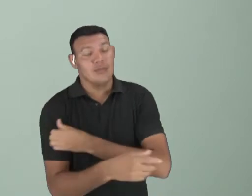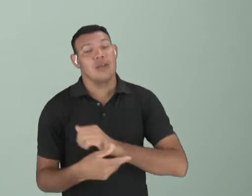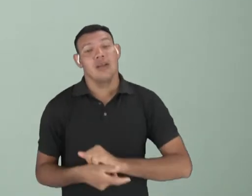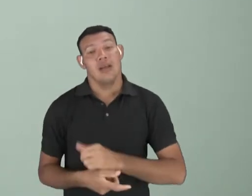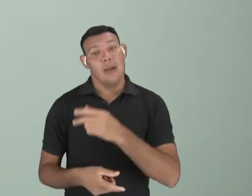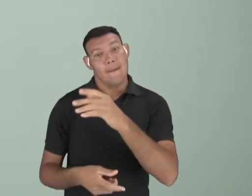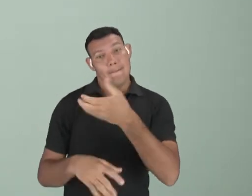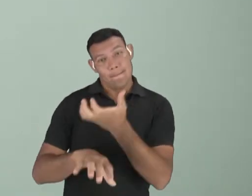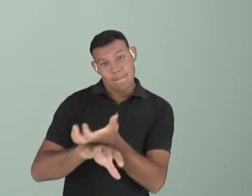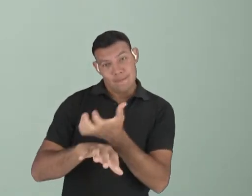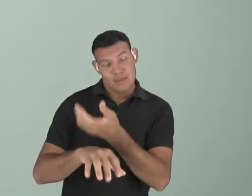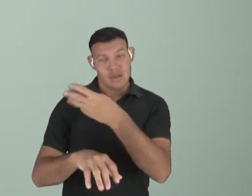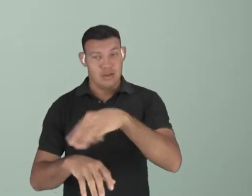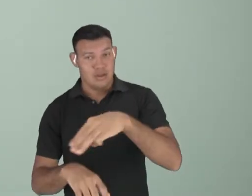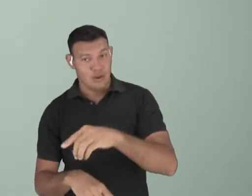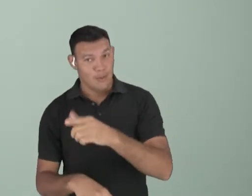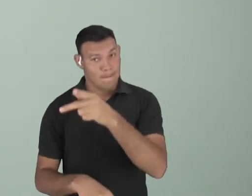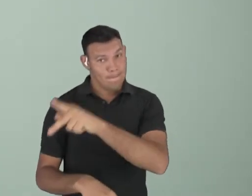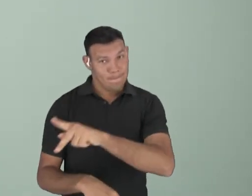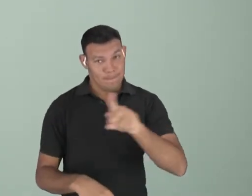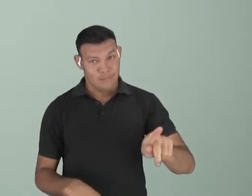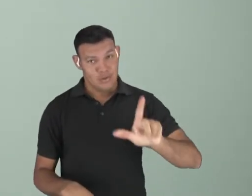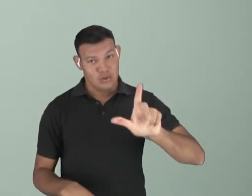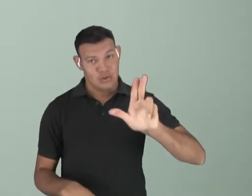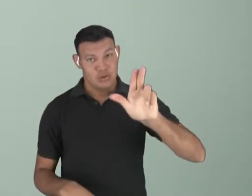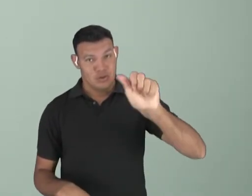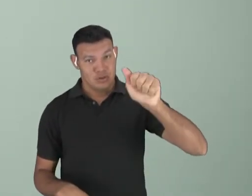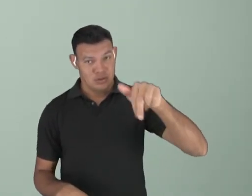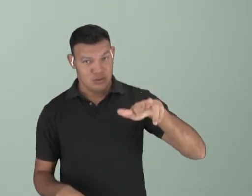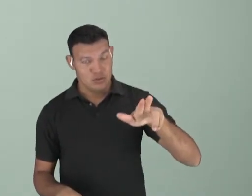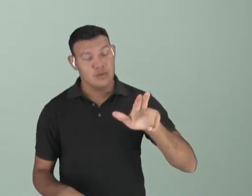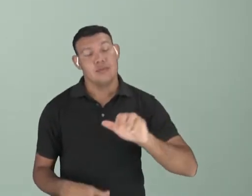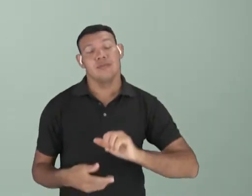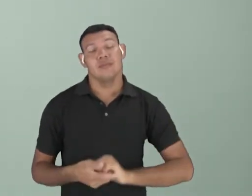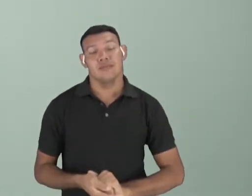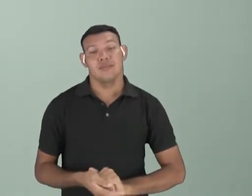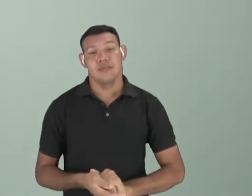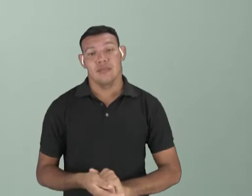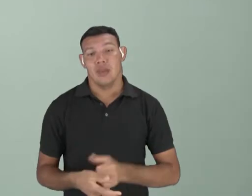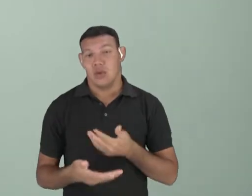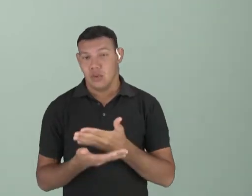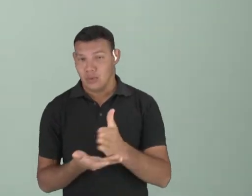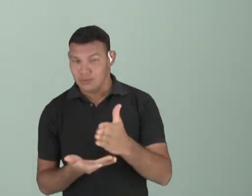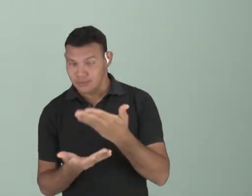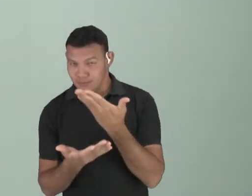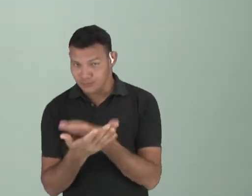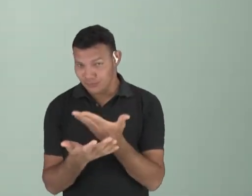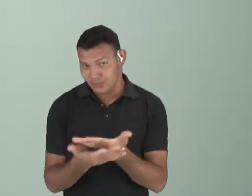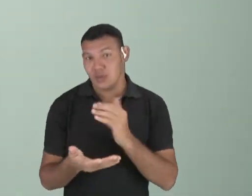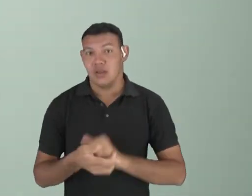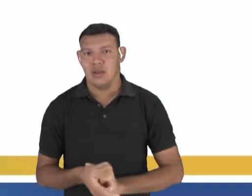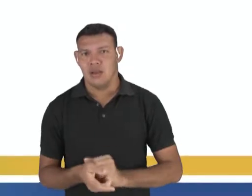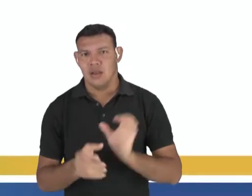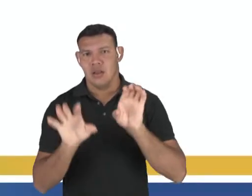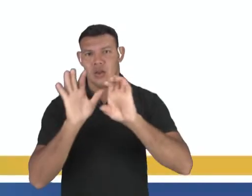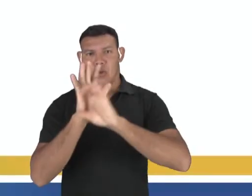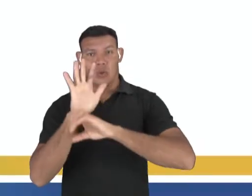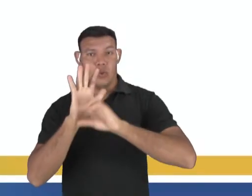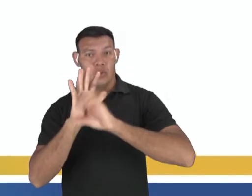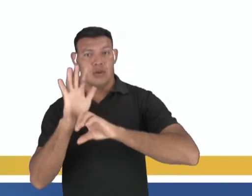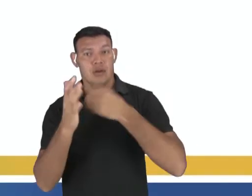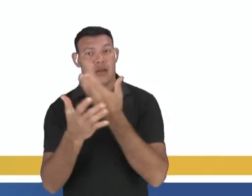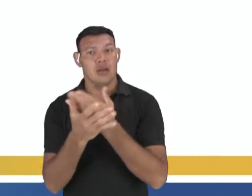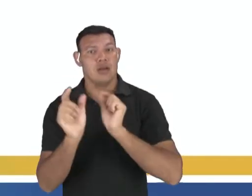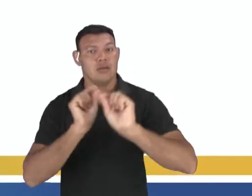Luan Felipe, sou professor de matemática da rede pública. Então vamos iniciar nossa aula. Bom, hoje o conteúdo da nossa aula